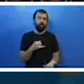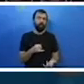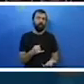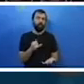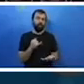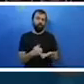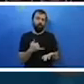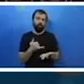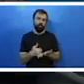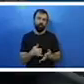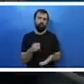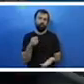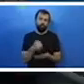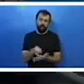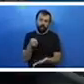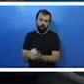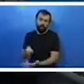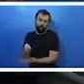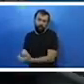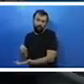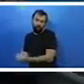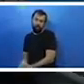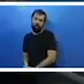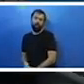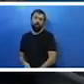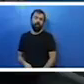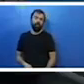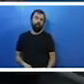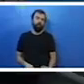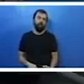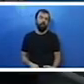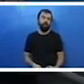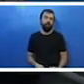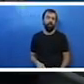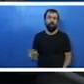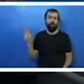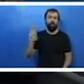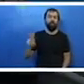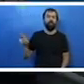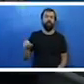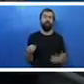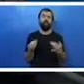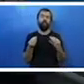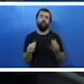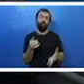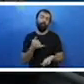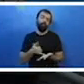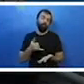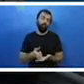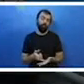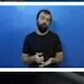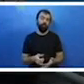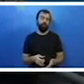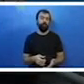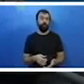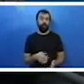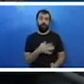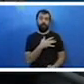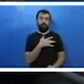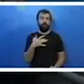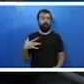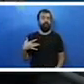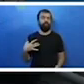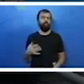com você. Tá? Então, é muito importante essa mensagem da Anitta, além de nos trazer para hoje, para os dias